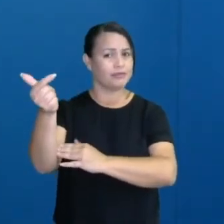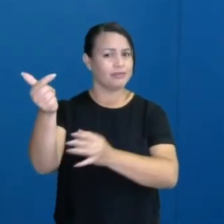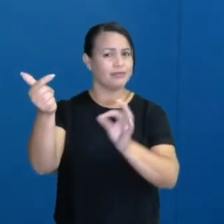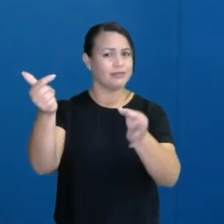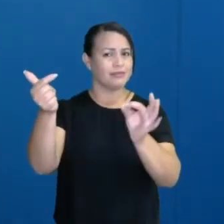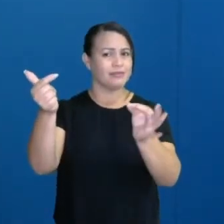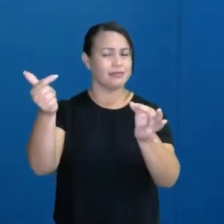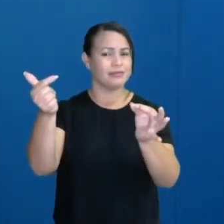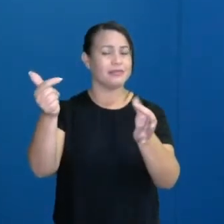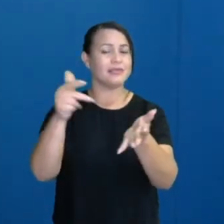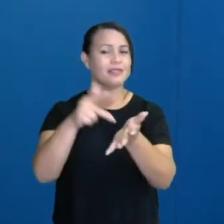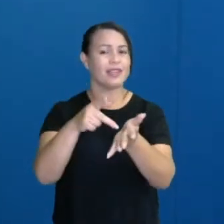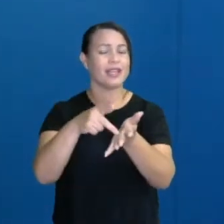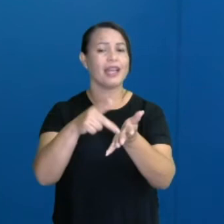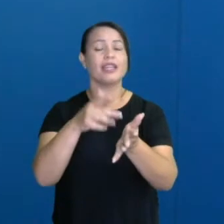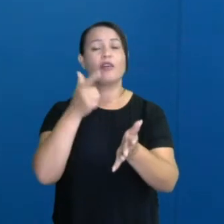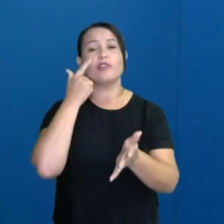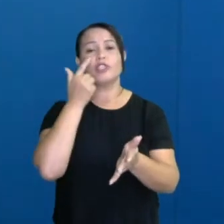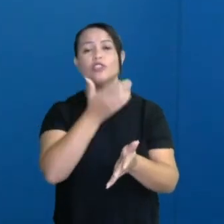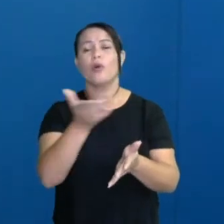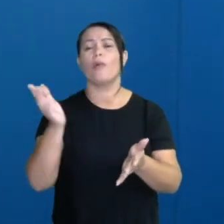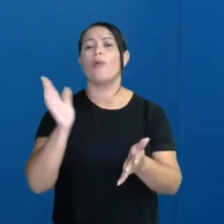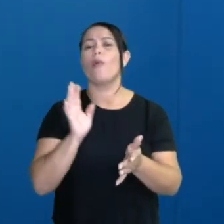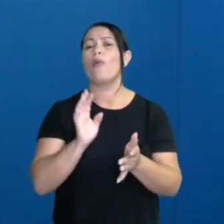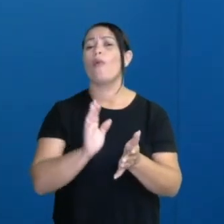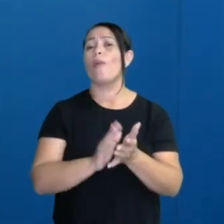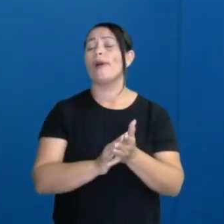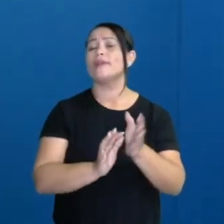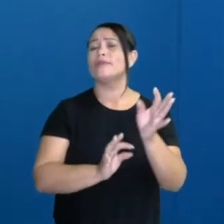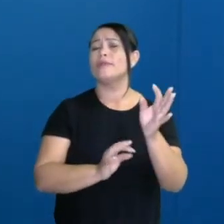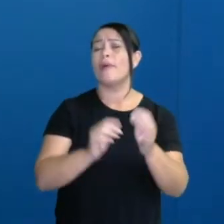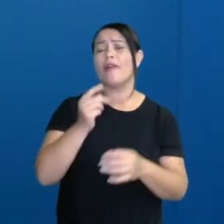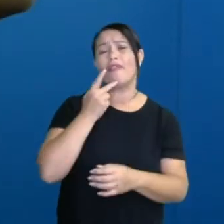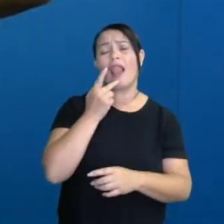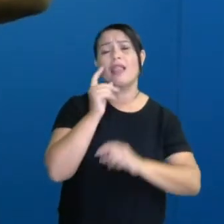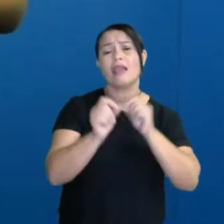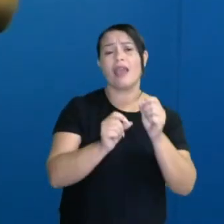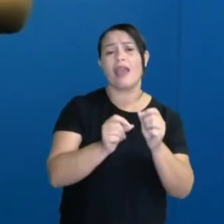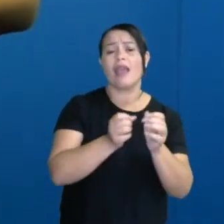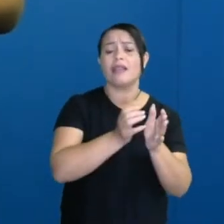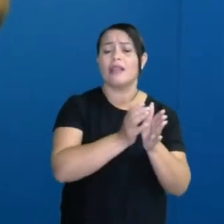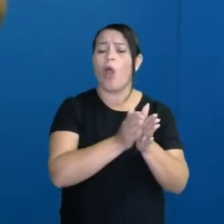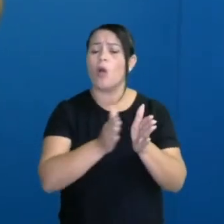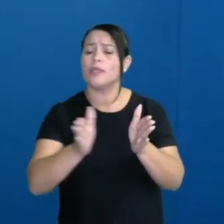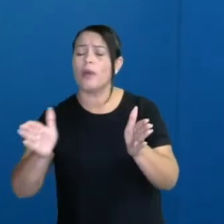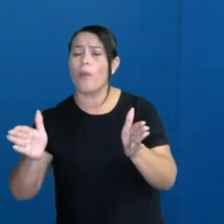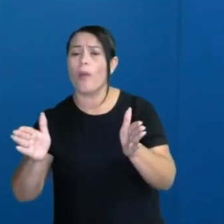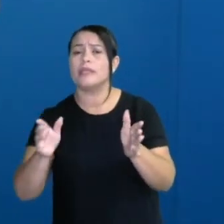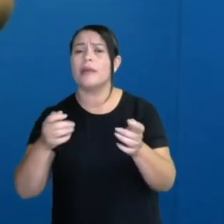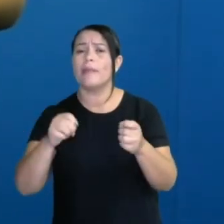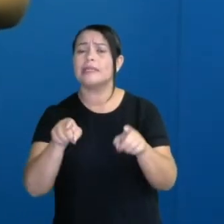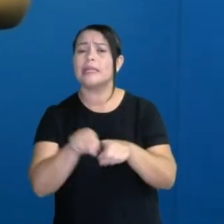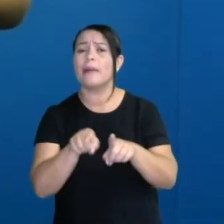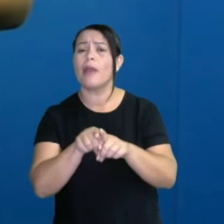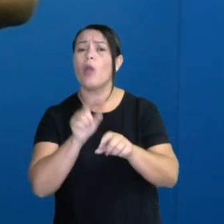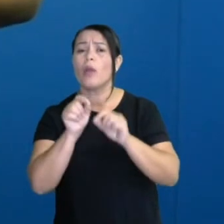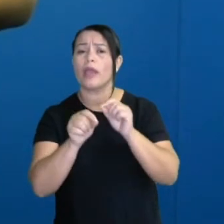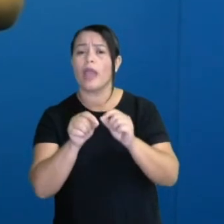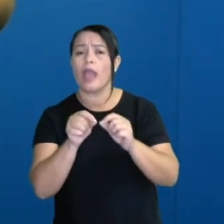2. Não é verdade? Então, quando a gente fala de sequência, a gente também fala dessa parte de observação,